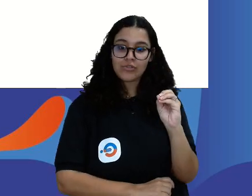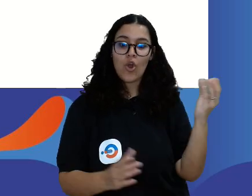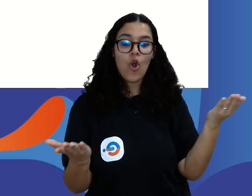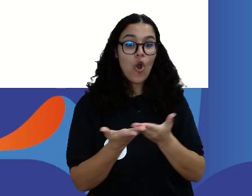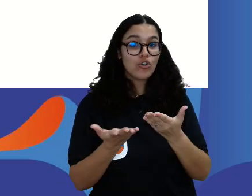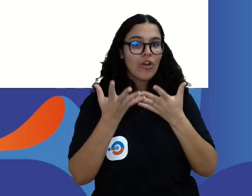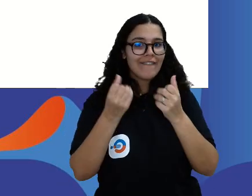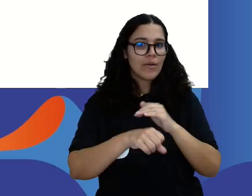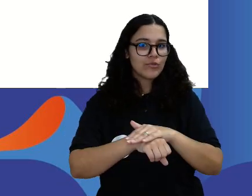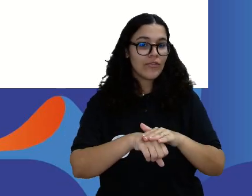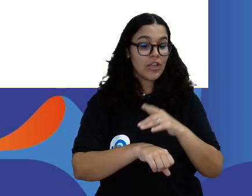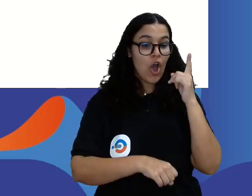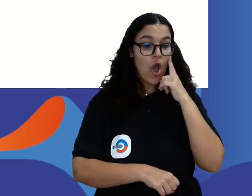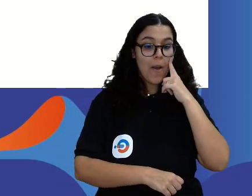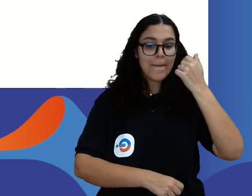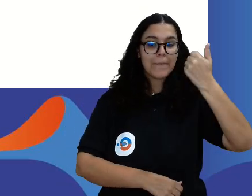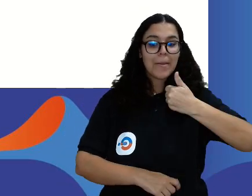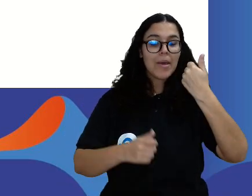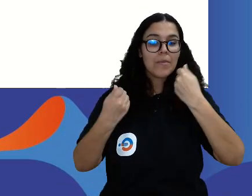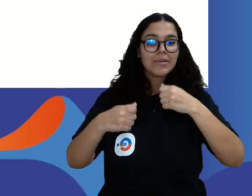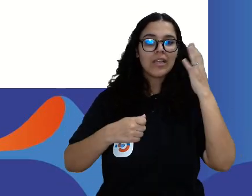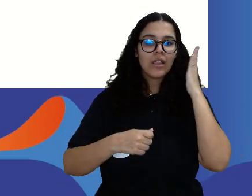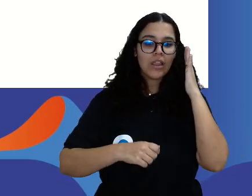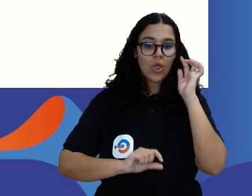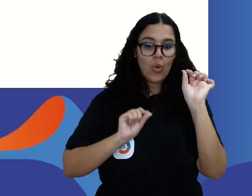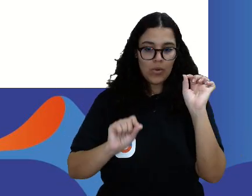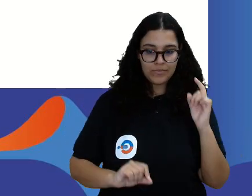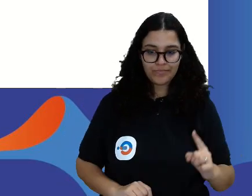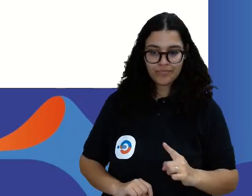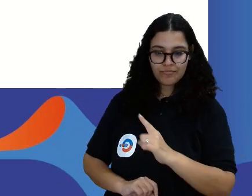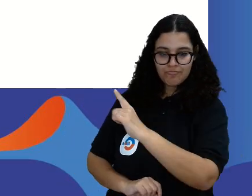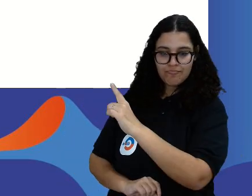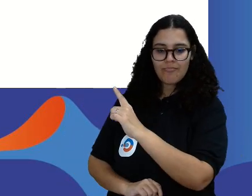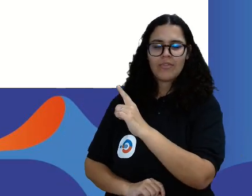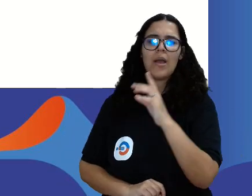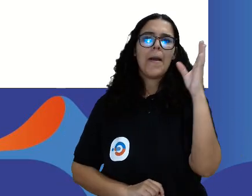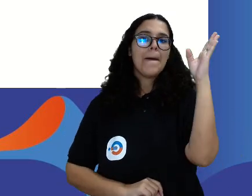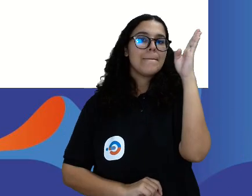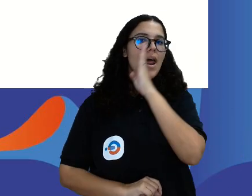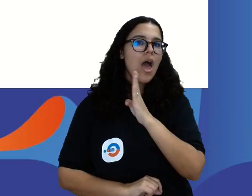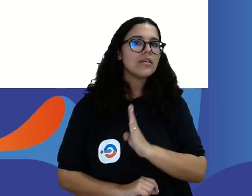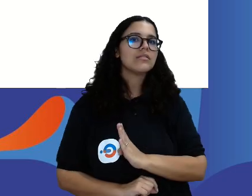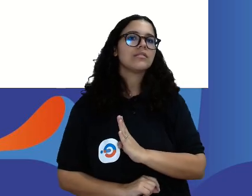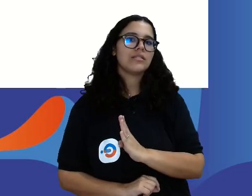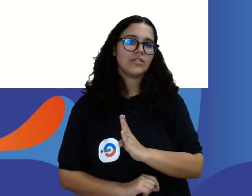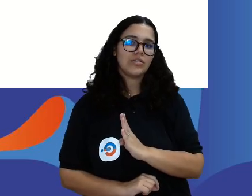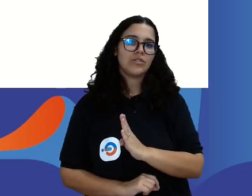que nós temos que entender é que, embora o Brasil ele tivesse